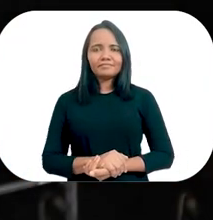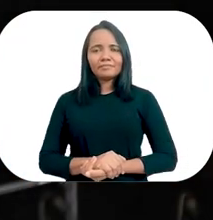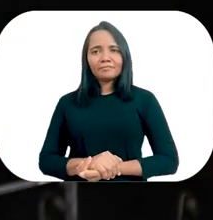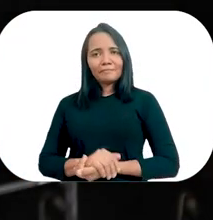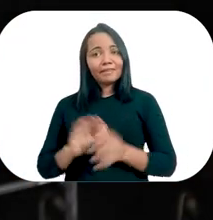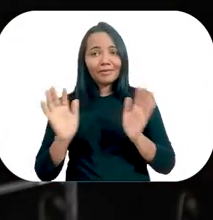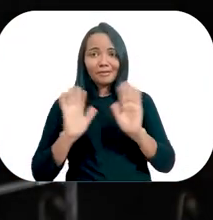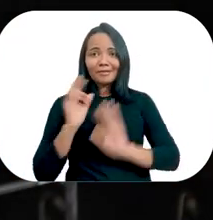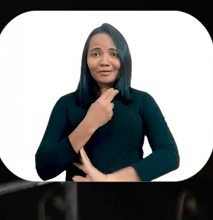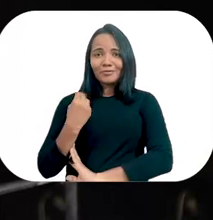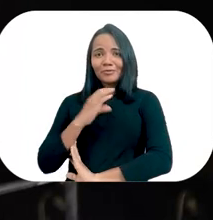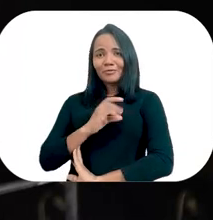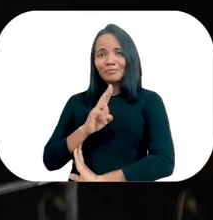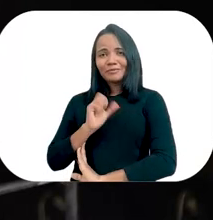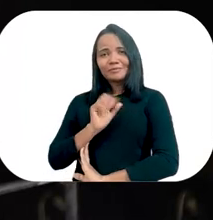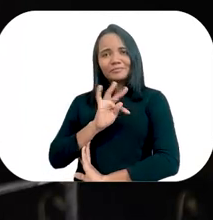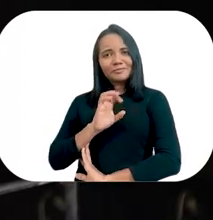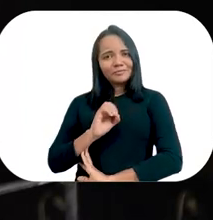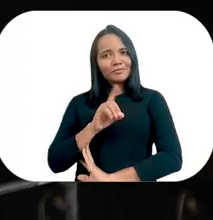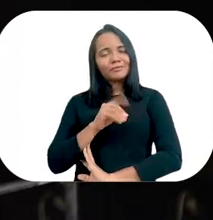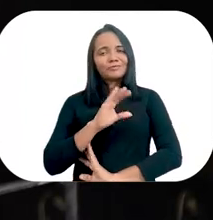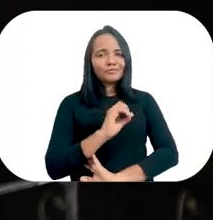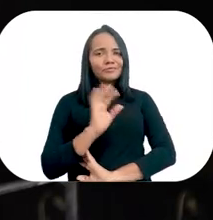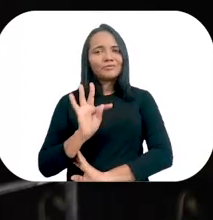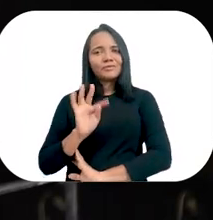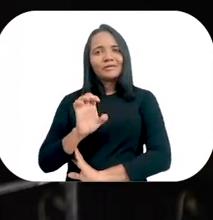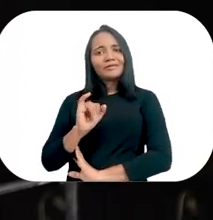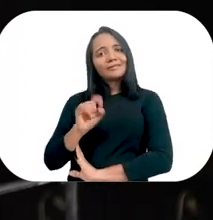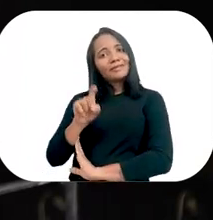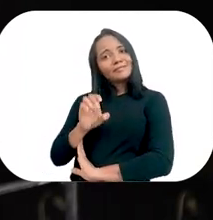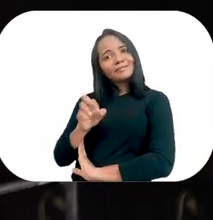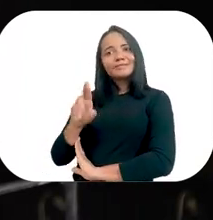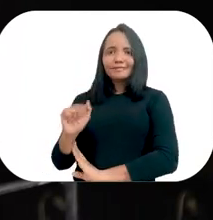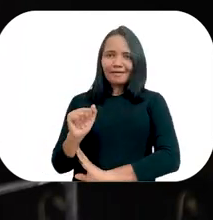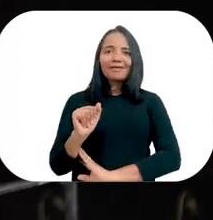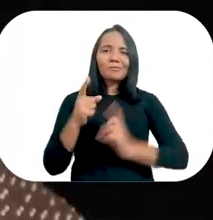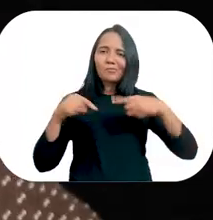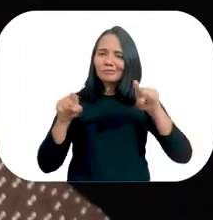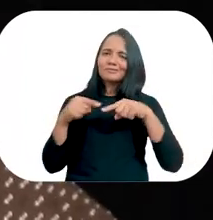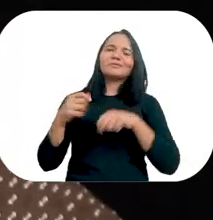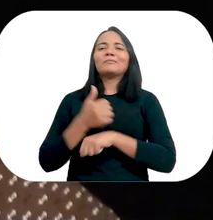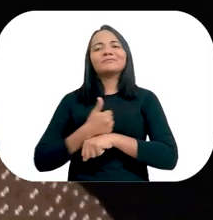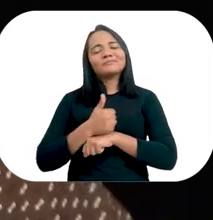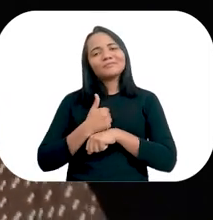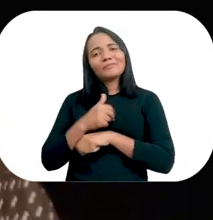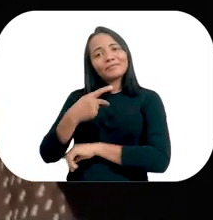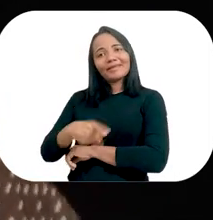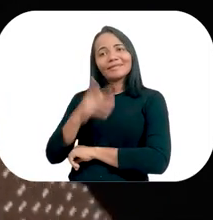Bem, olá, eu sou Custódio Teixeira, sou músico do Cariri Cearense, da cidade de Barbalha.